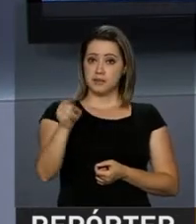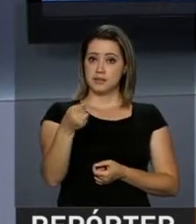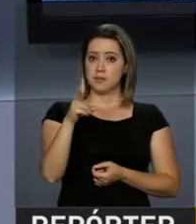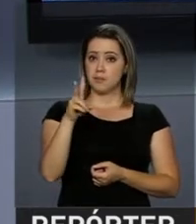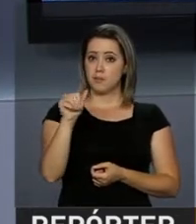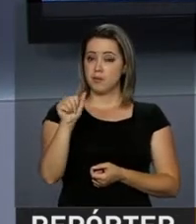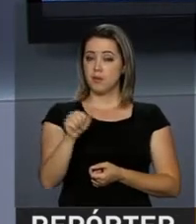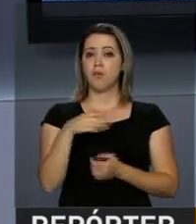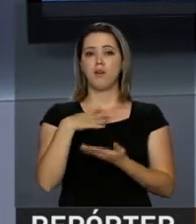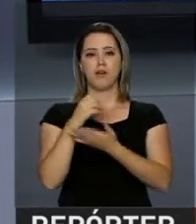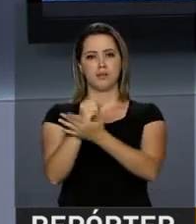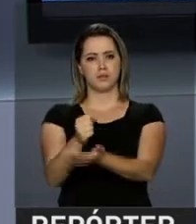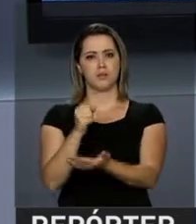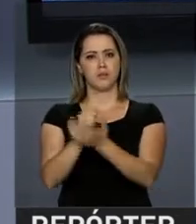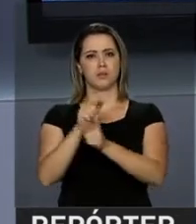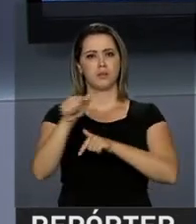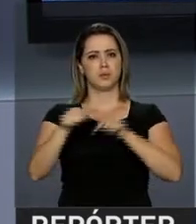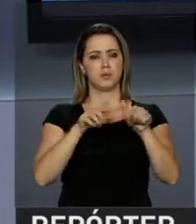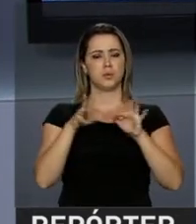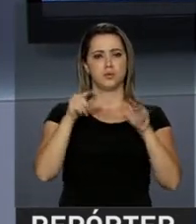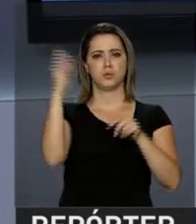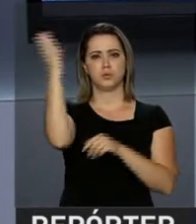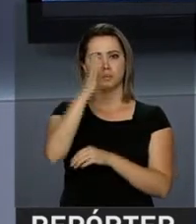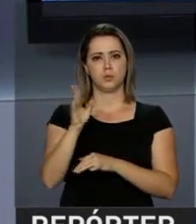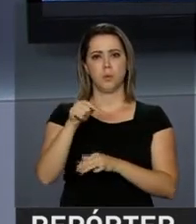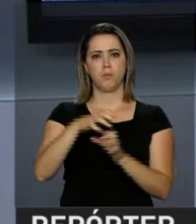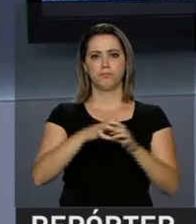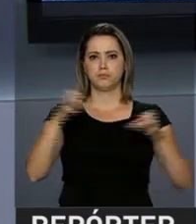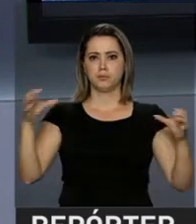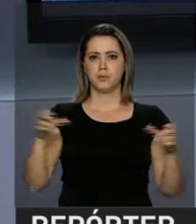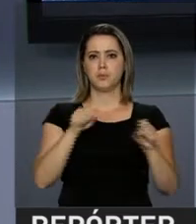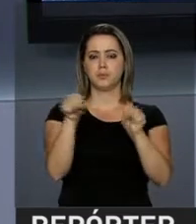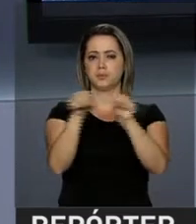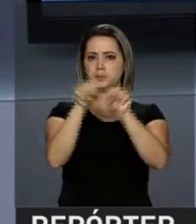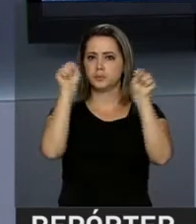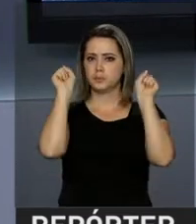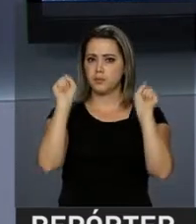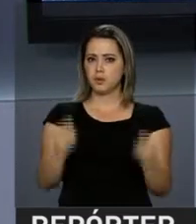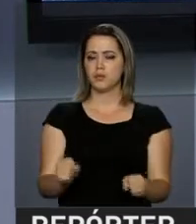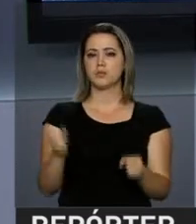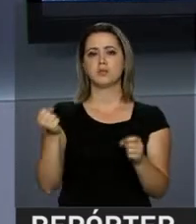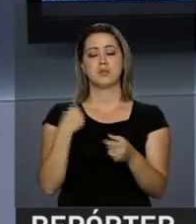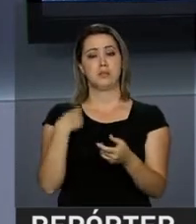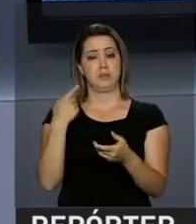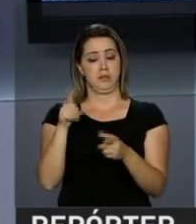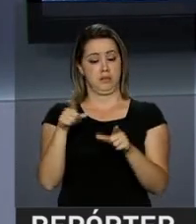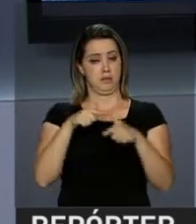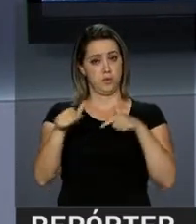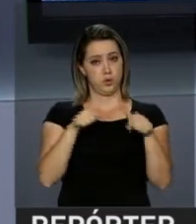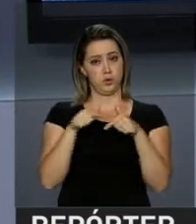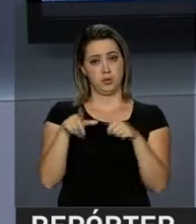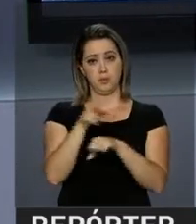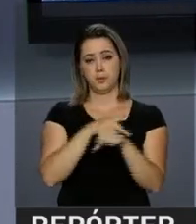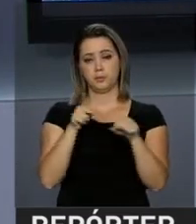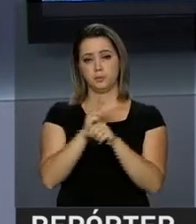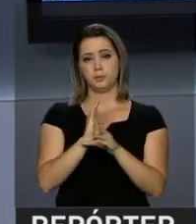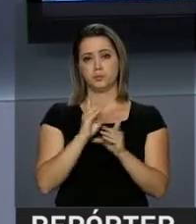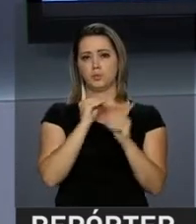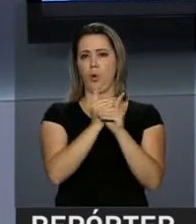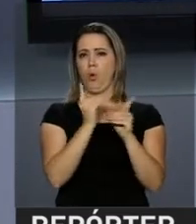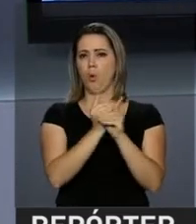para trabalhadores de todo o brasil esse é o maior sistema de intermediação de mão de obra do país e promove o encontro entre